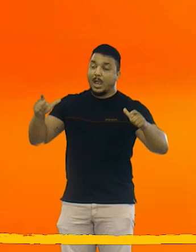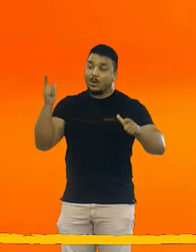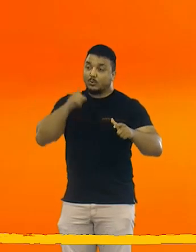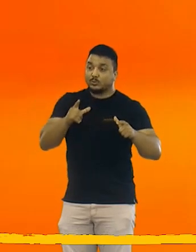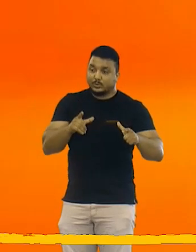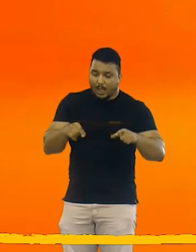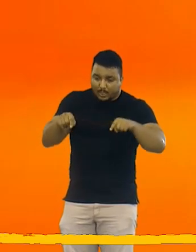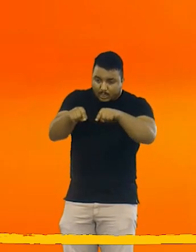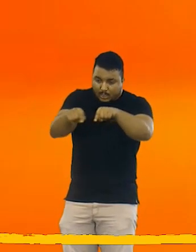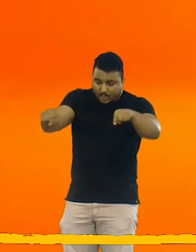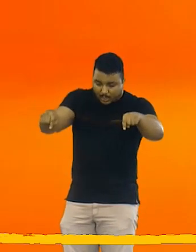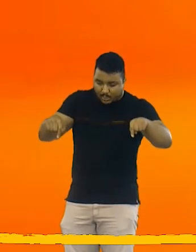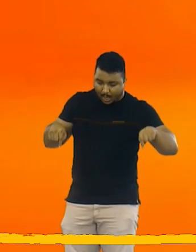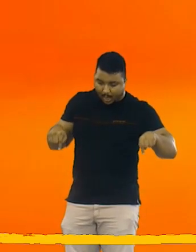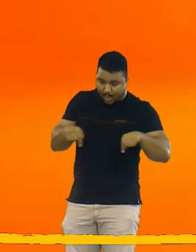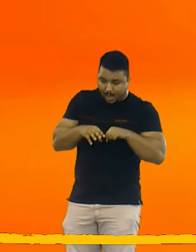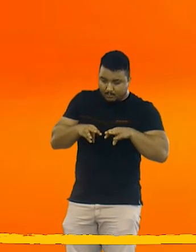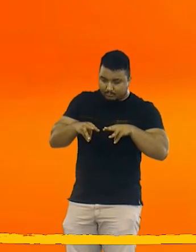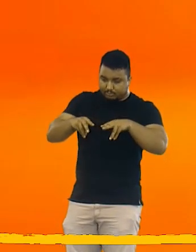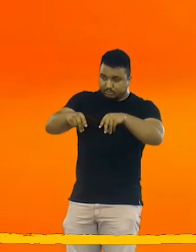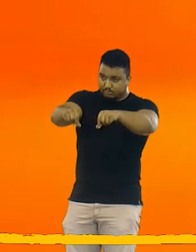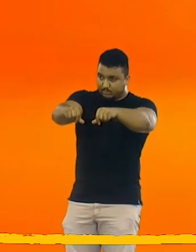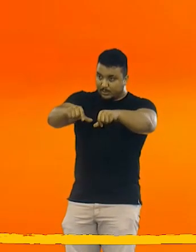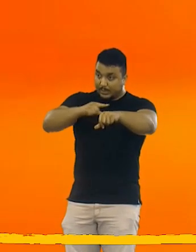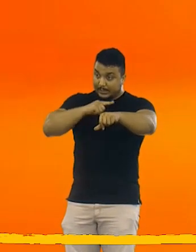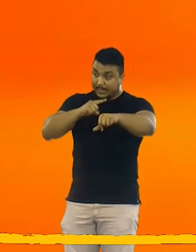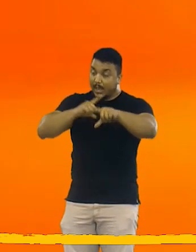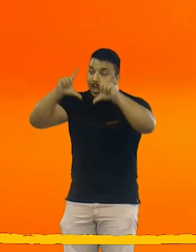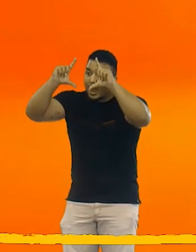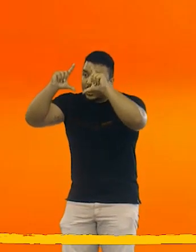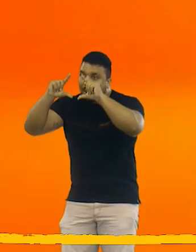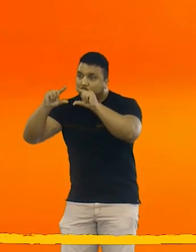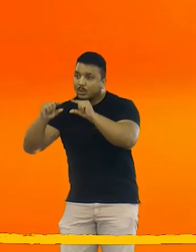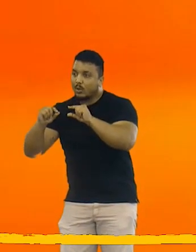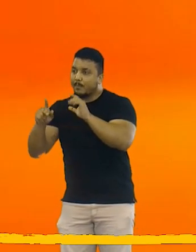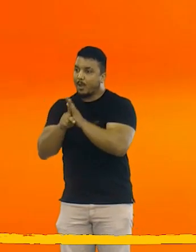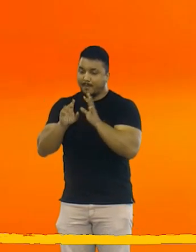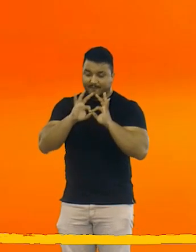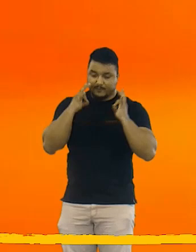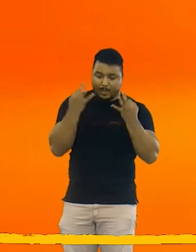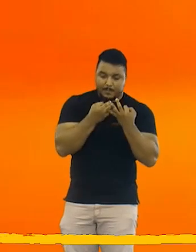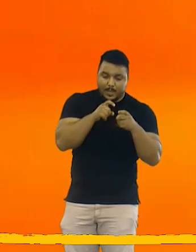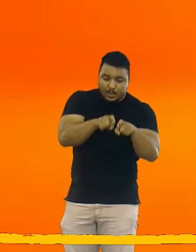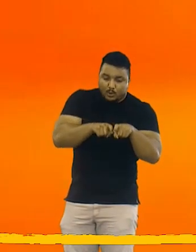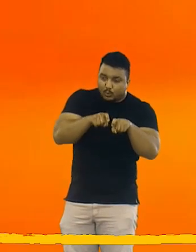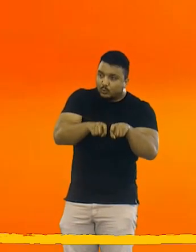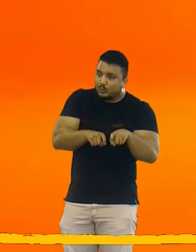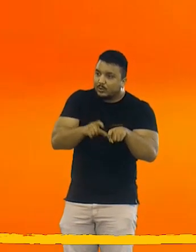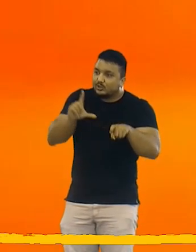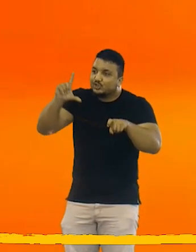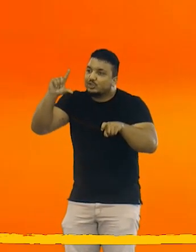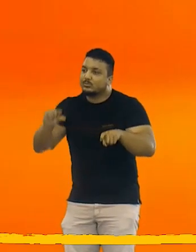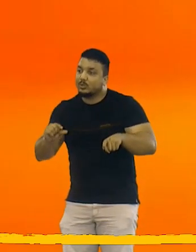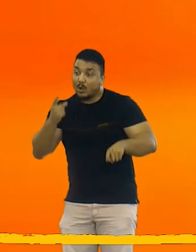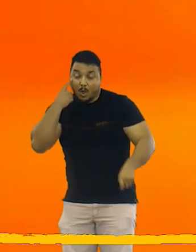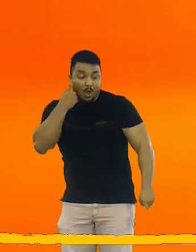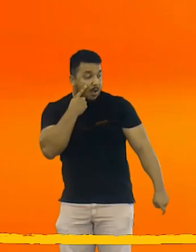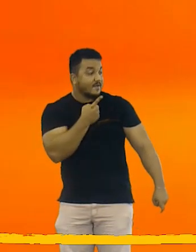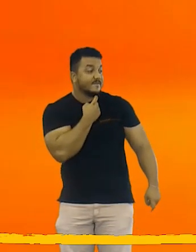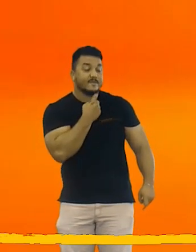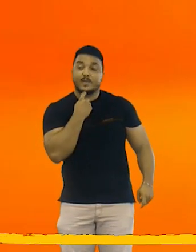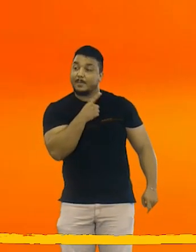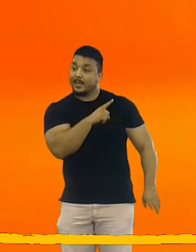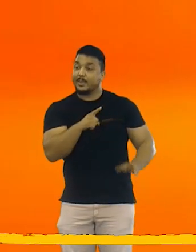de terras, reduz-se exatamente a agricultura familiar. Olha o lado negativo. Ó. Tudo que está de vermelho é